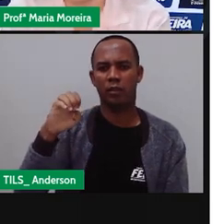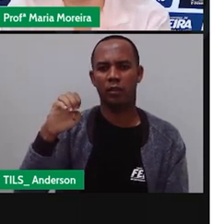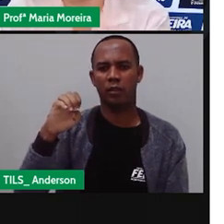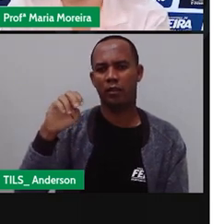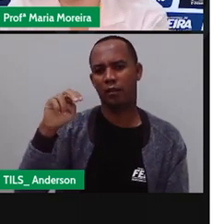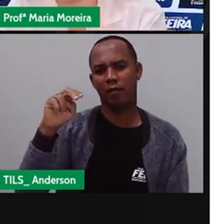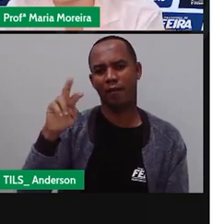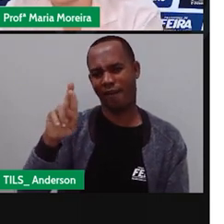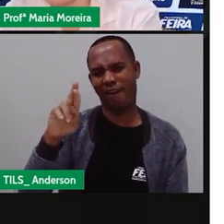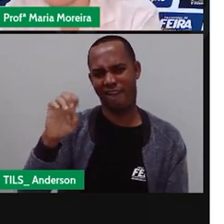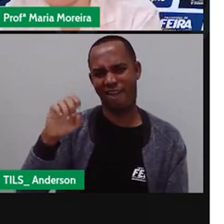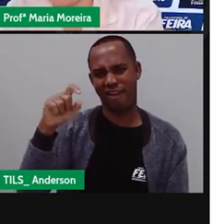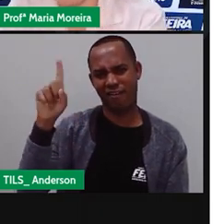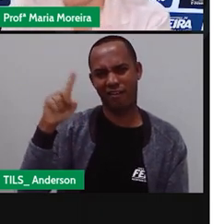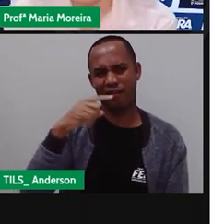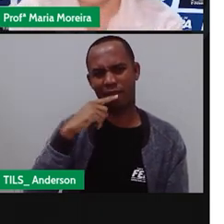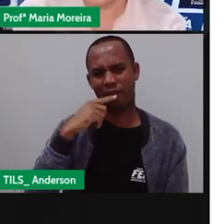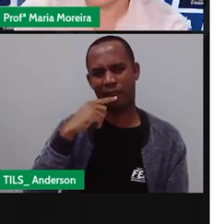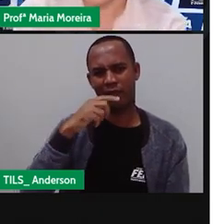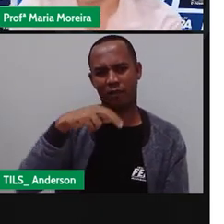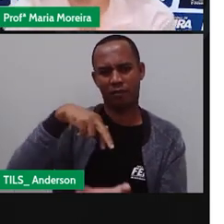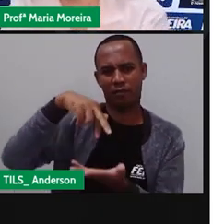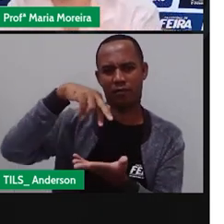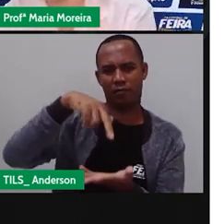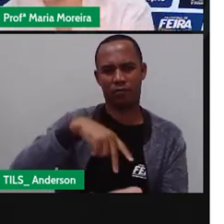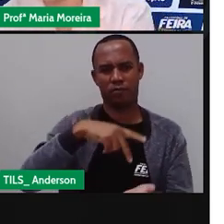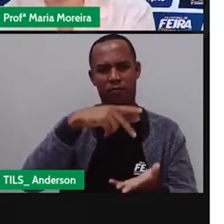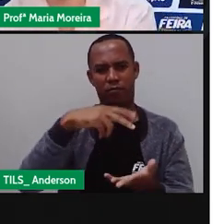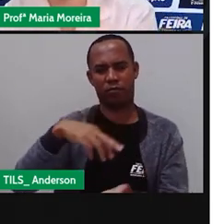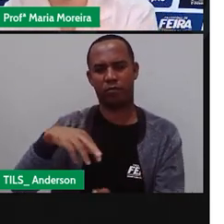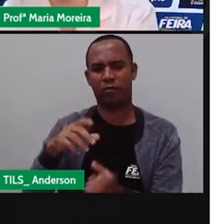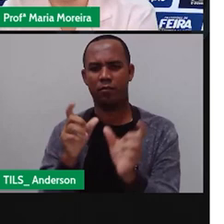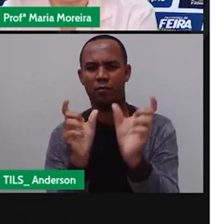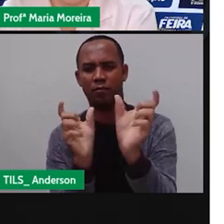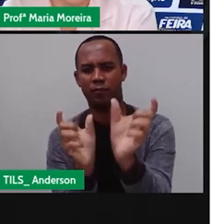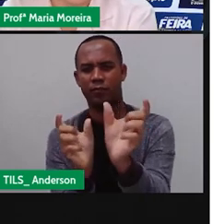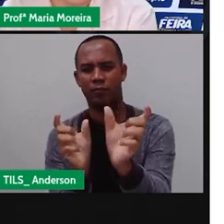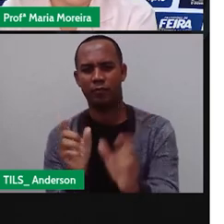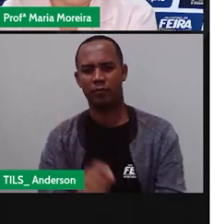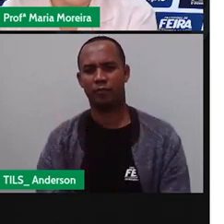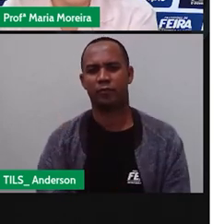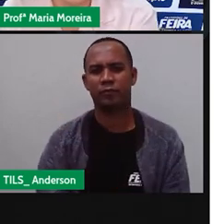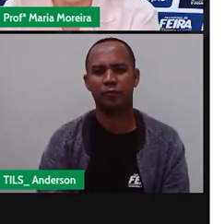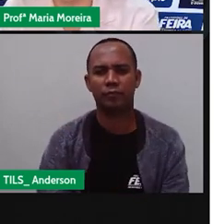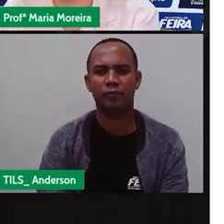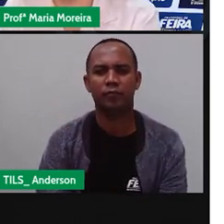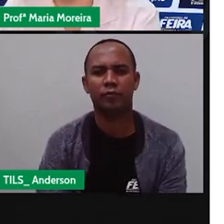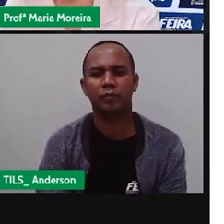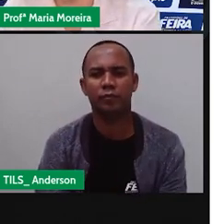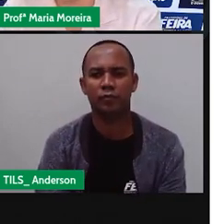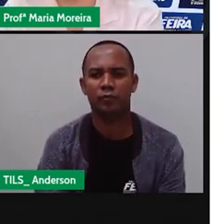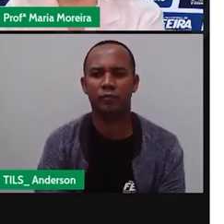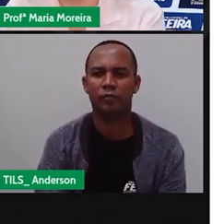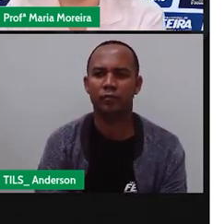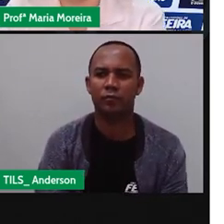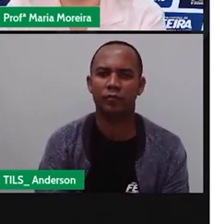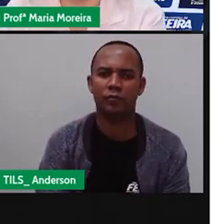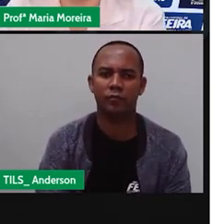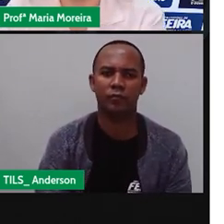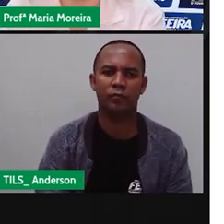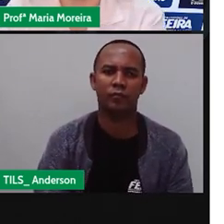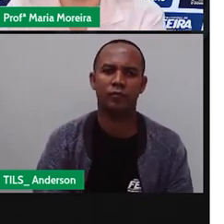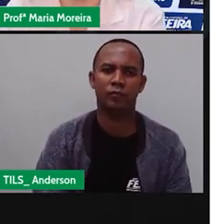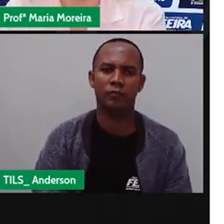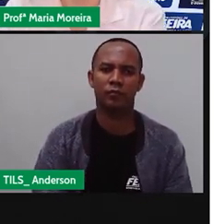fá, mas inclina o corpo para lá e para cá. Não conhece nem lá, nem si, mas fecha